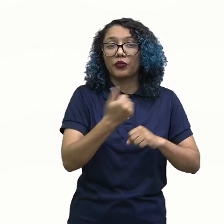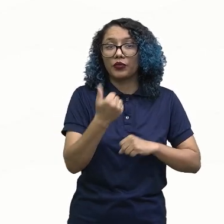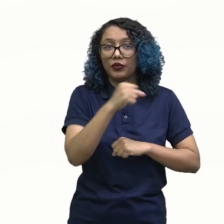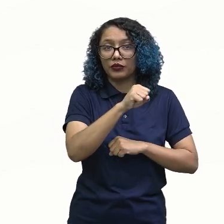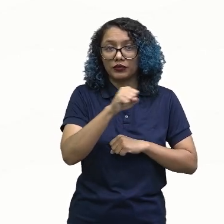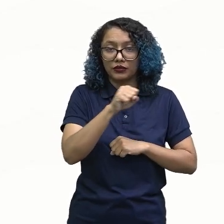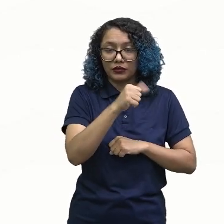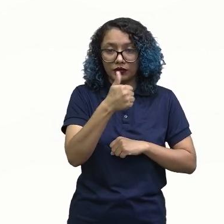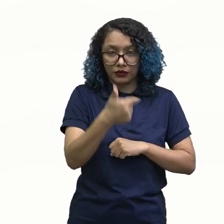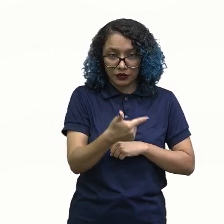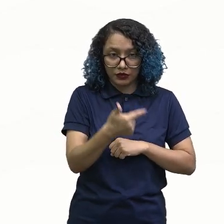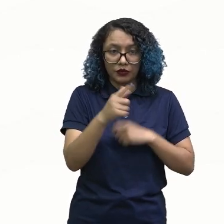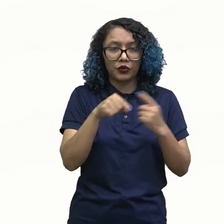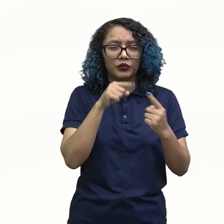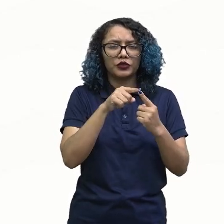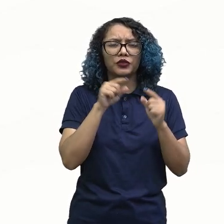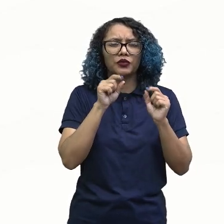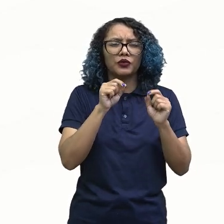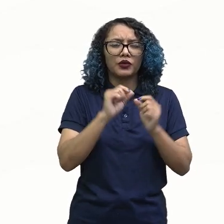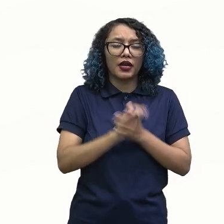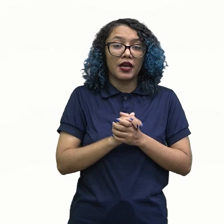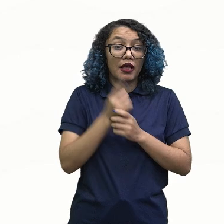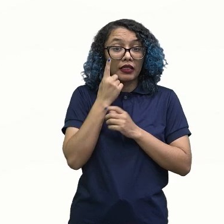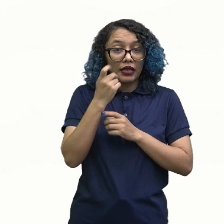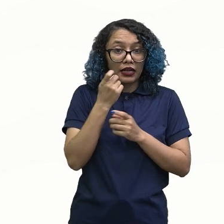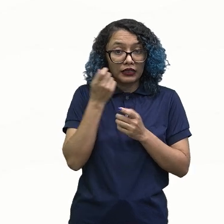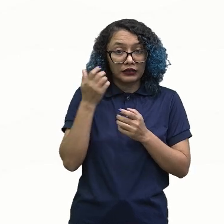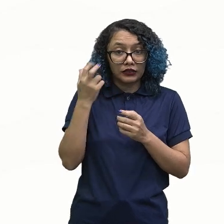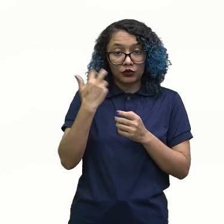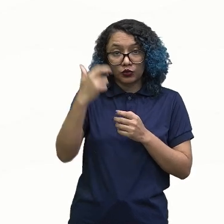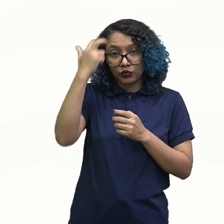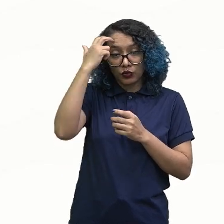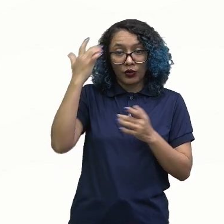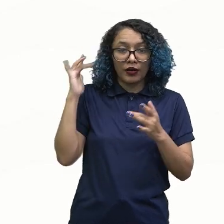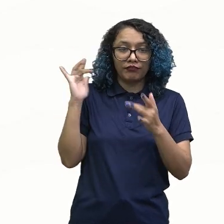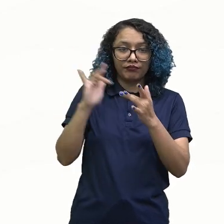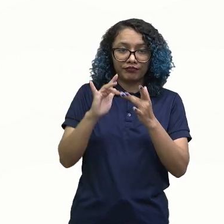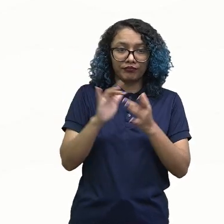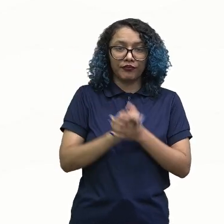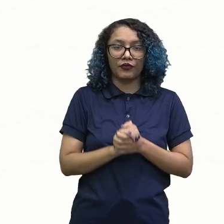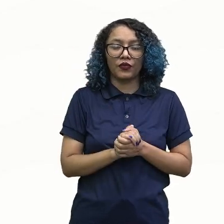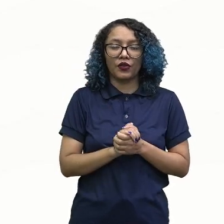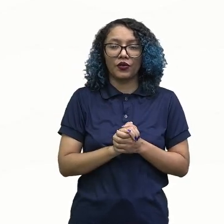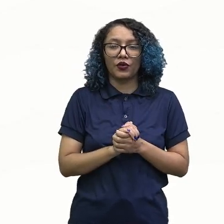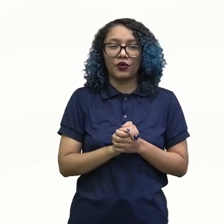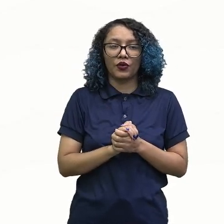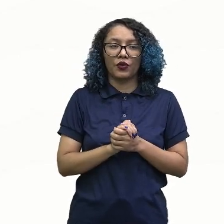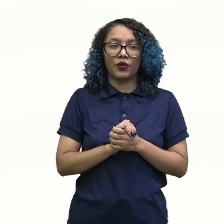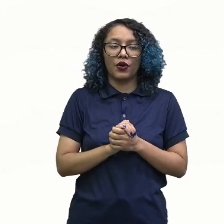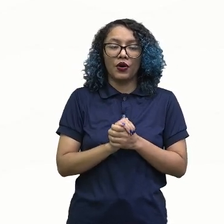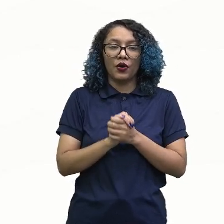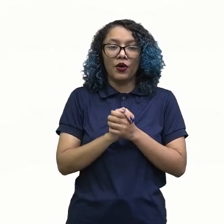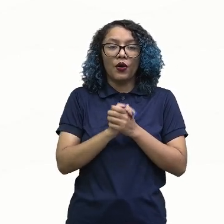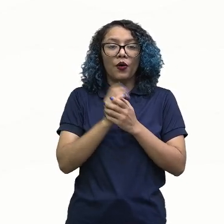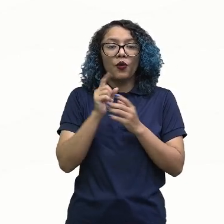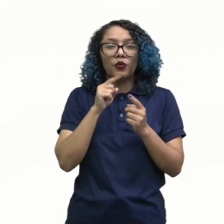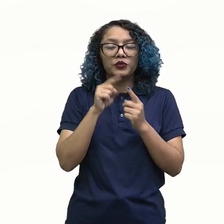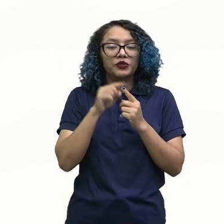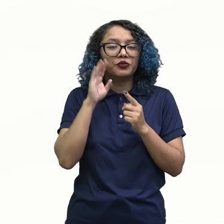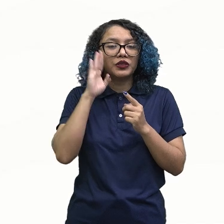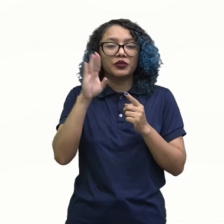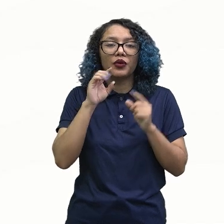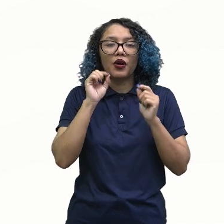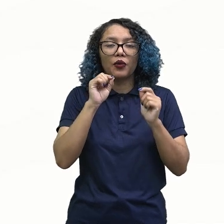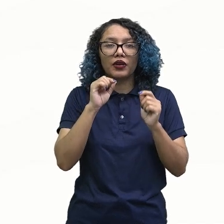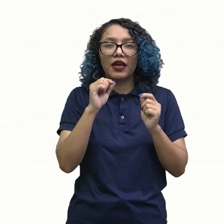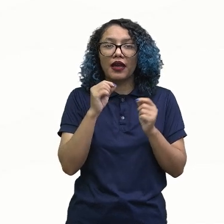1882. O seu objetivo era o interesse pela cultura clássica, tendo como princípio o belo na